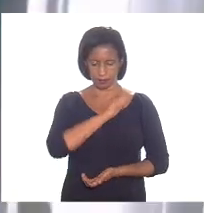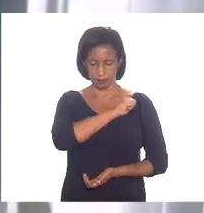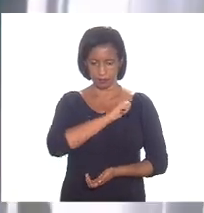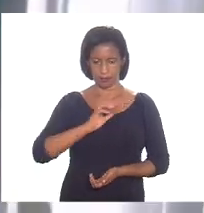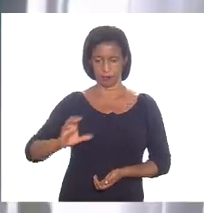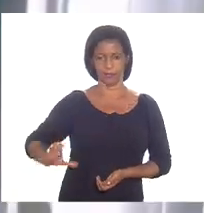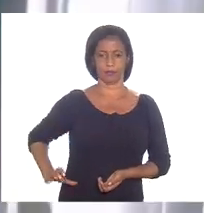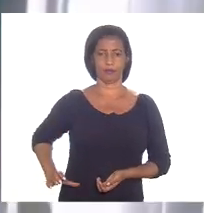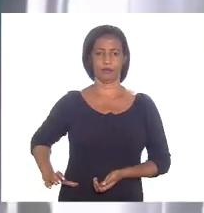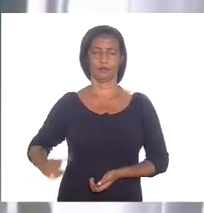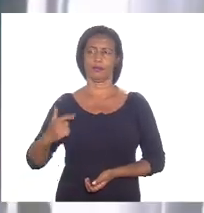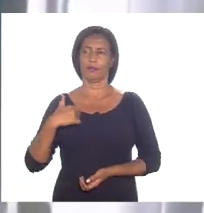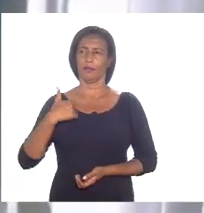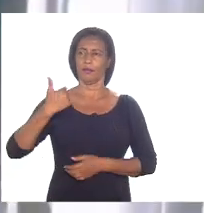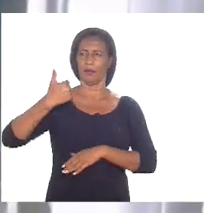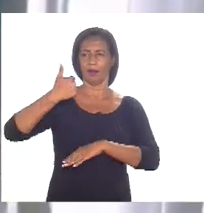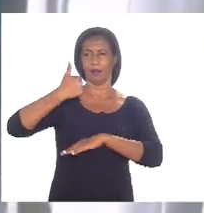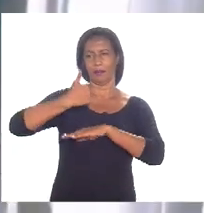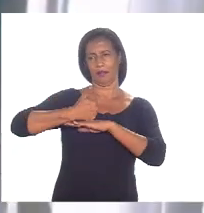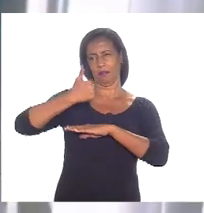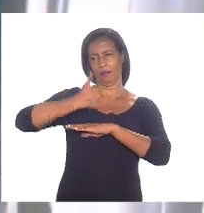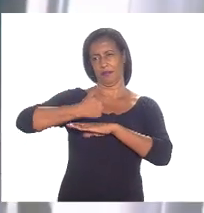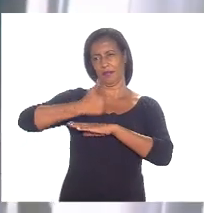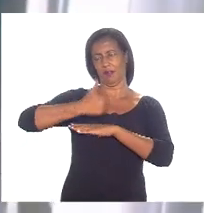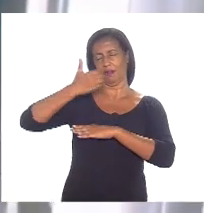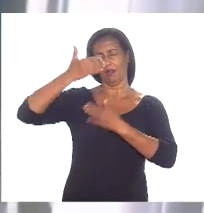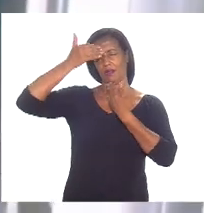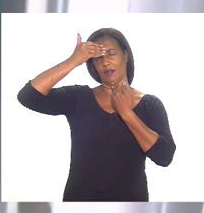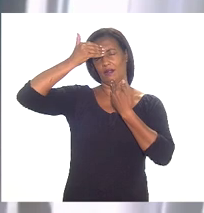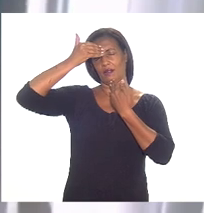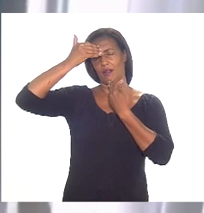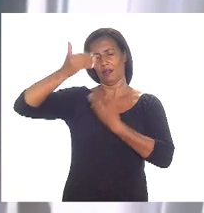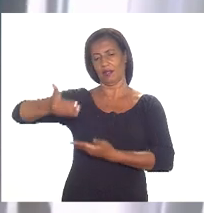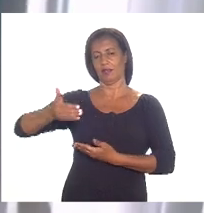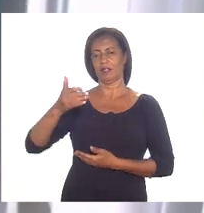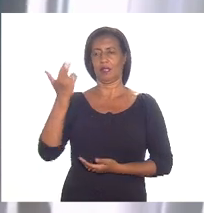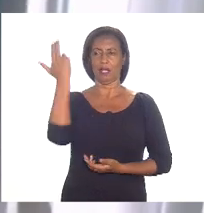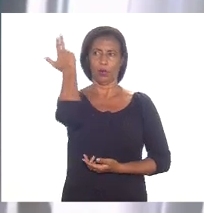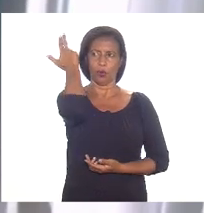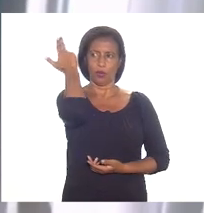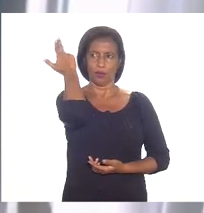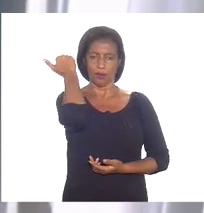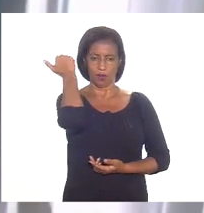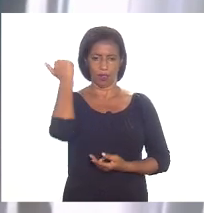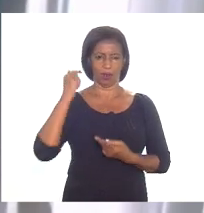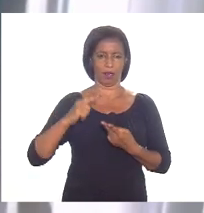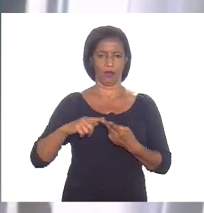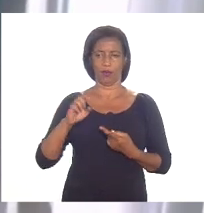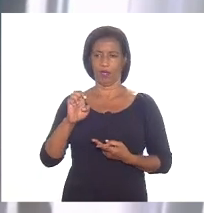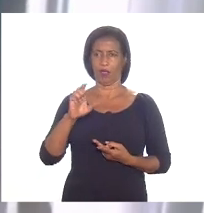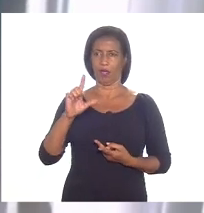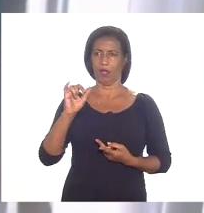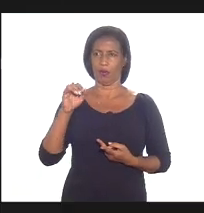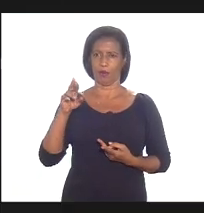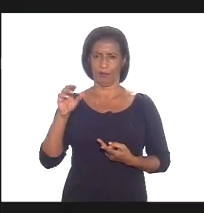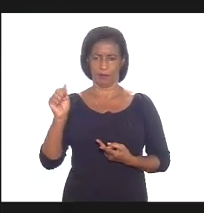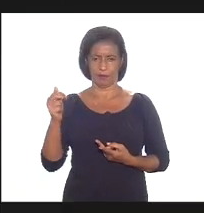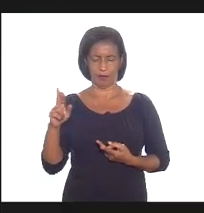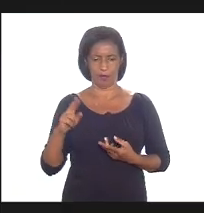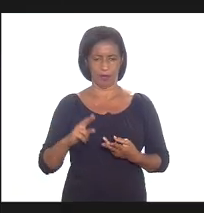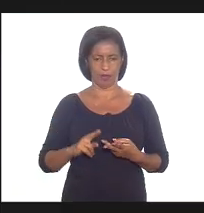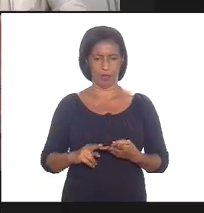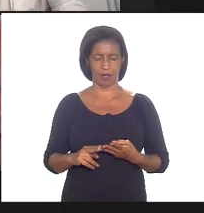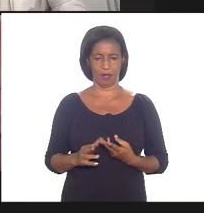presidente André Siciliano, eu quero, em primeiro lugar, agradecer ao André, ao Eliomar e ao Flávio, que se somaram conosco. Presidente,